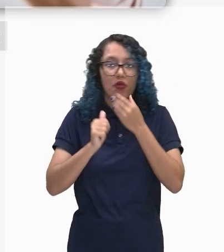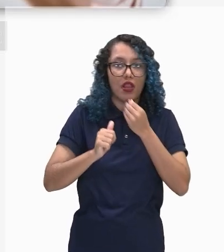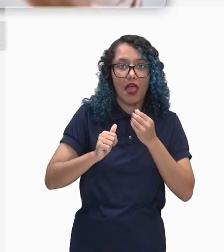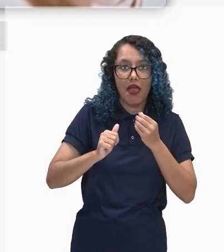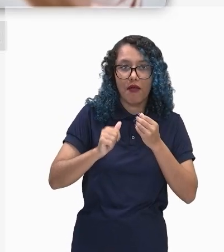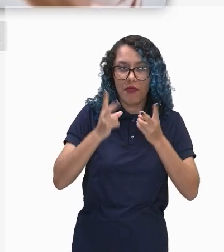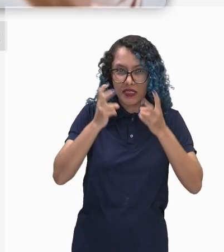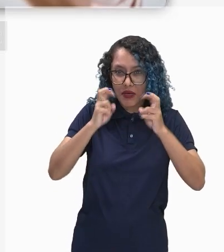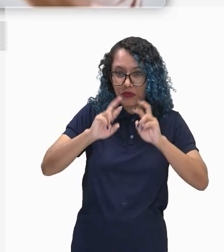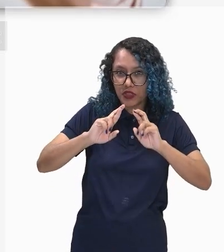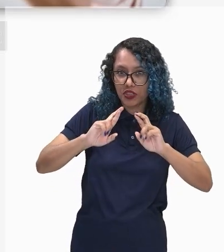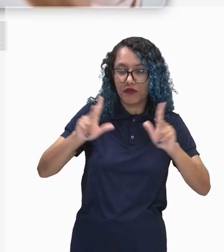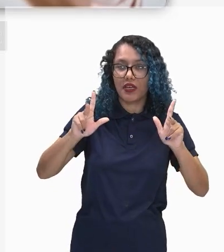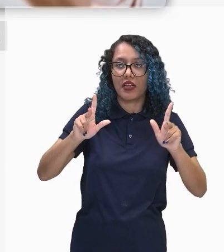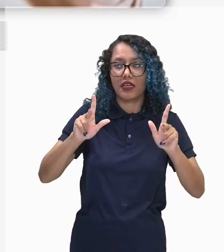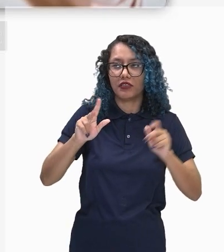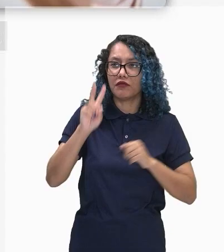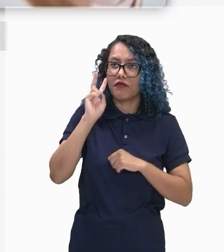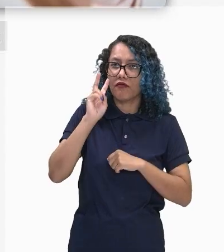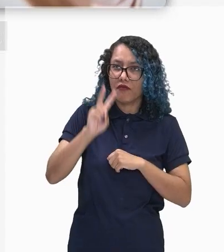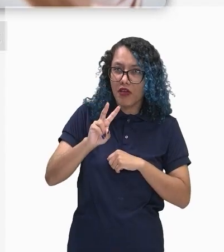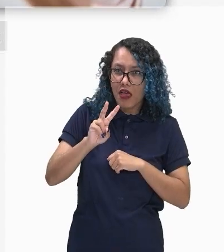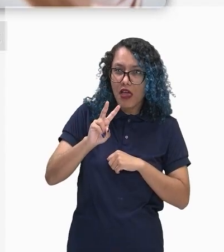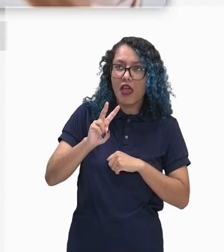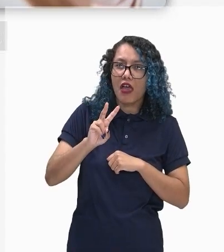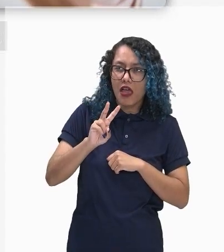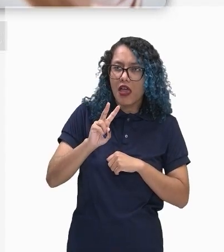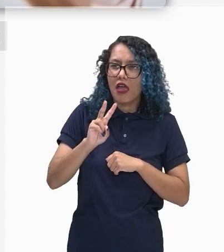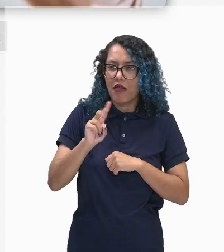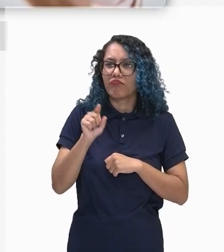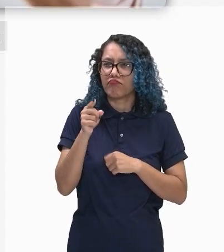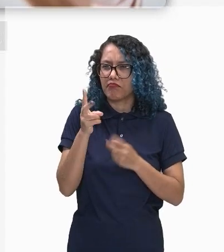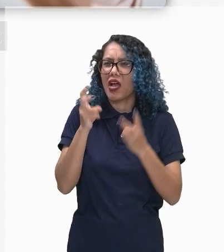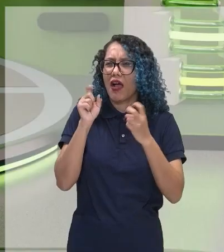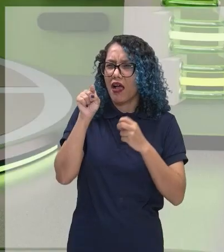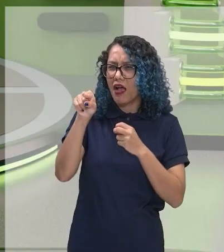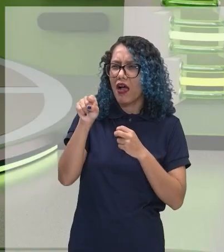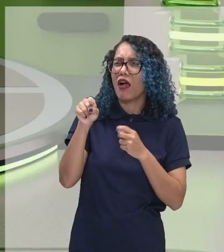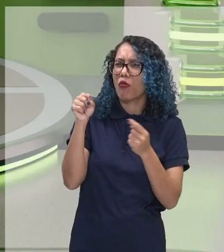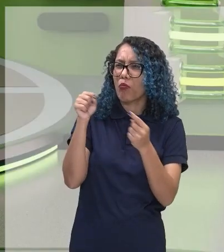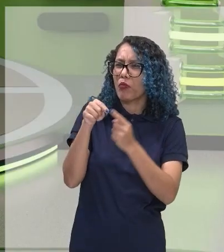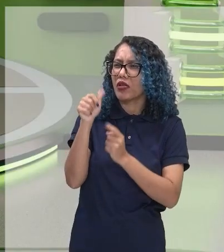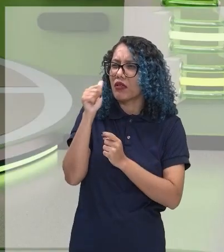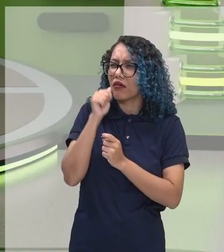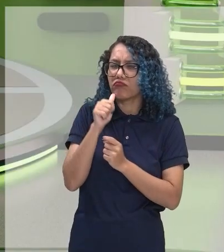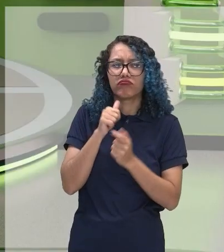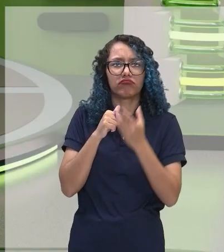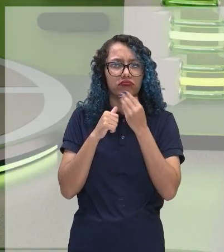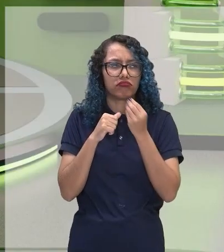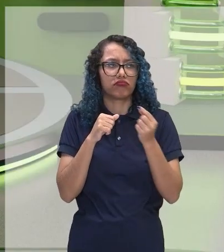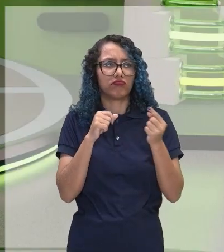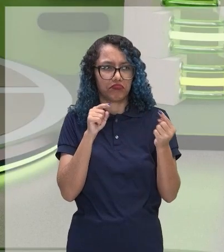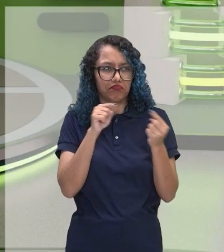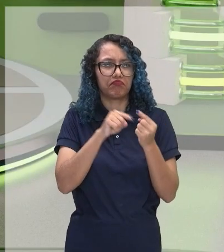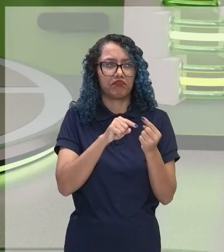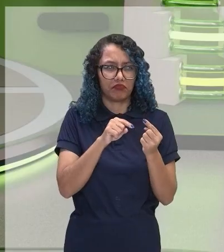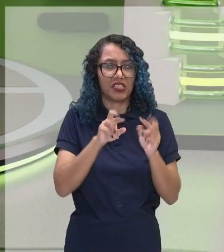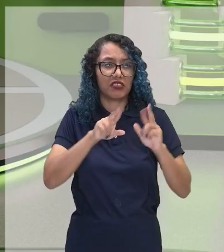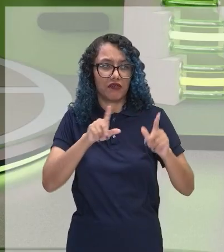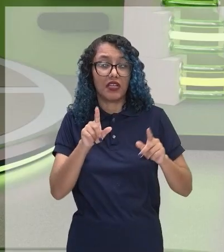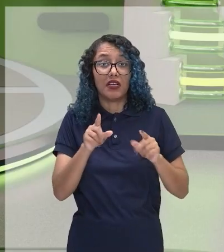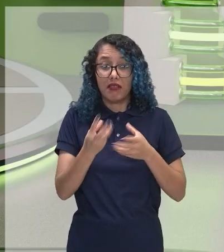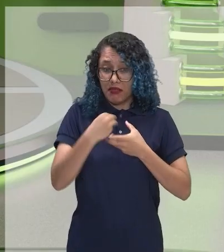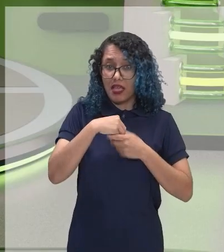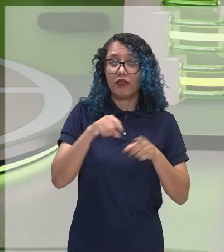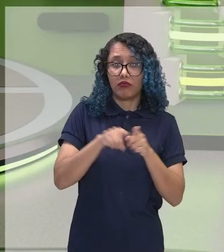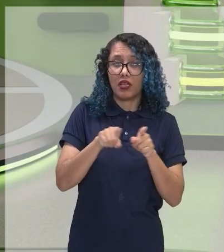Então, só de olhar ali para o corpo de um homem e de uma mulher, a gente consegue perceber a diferença, né? Claro que existem diferenças